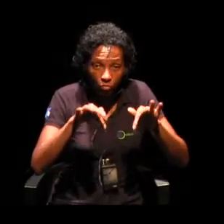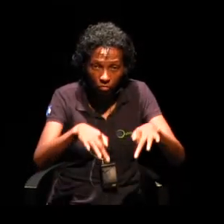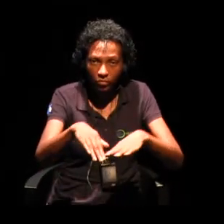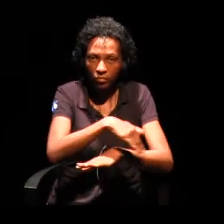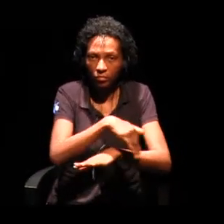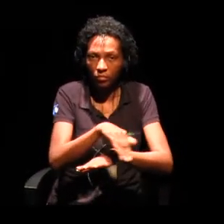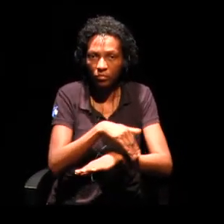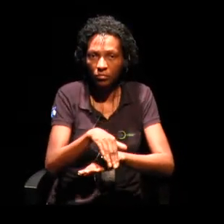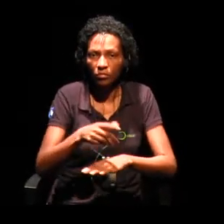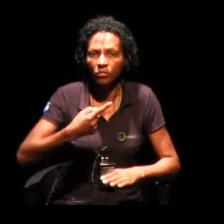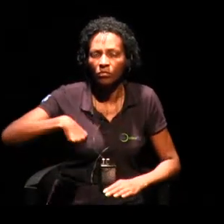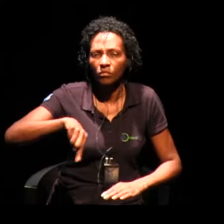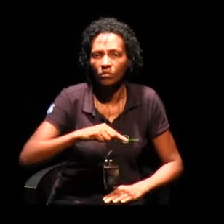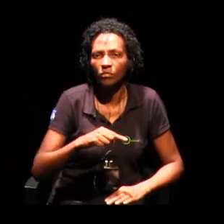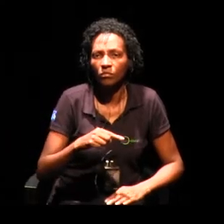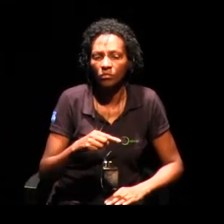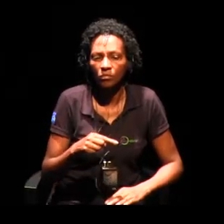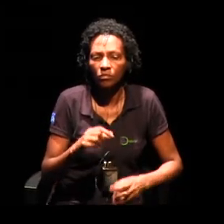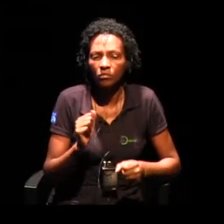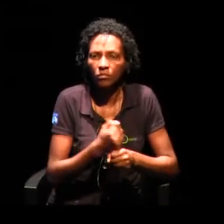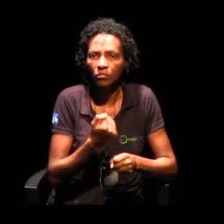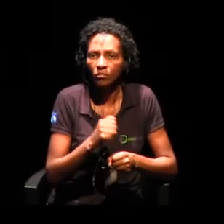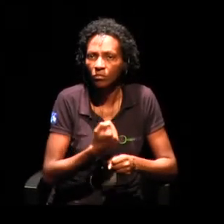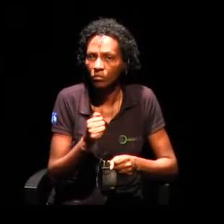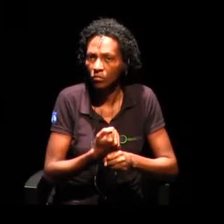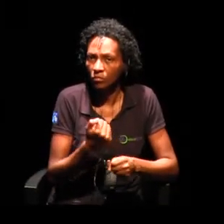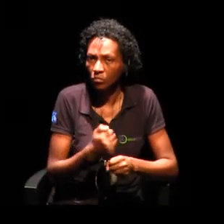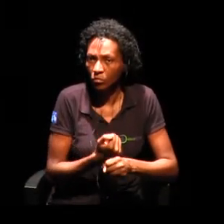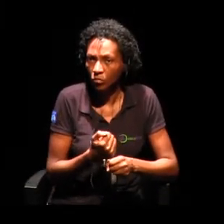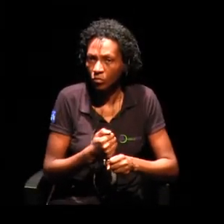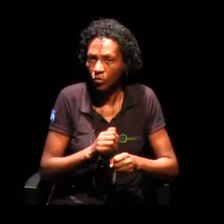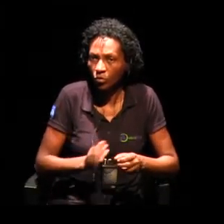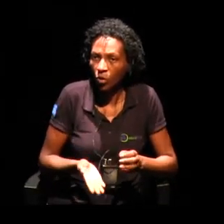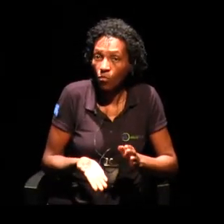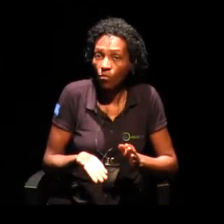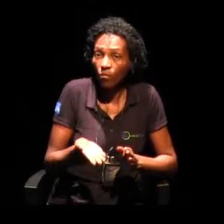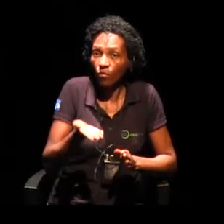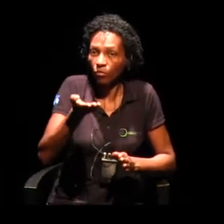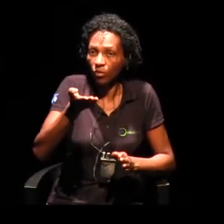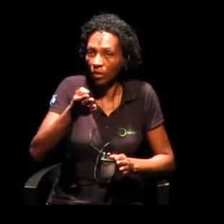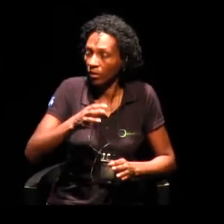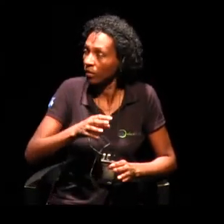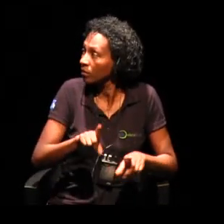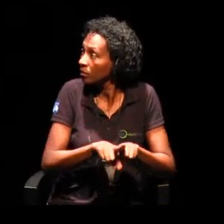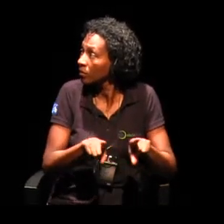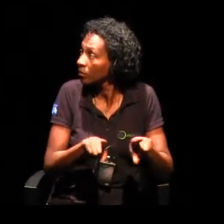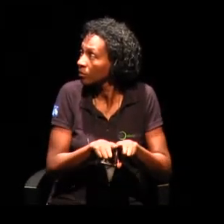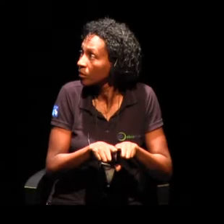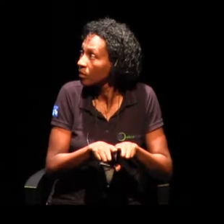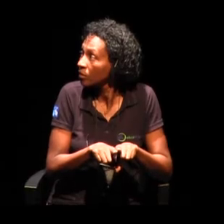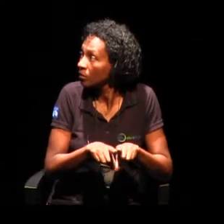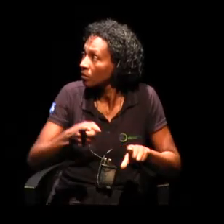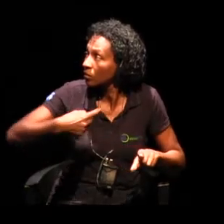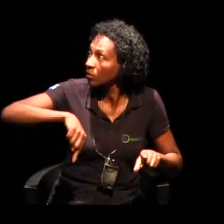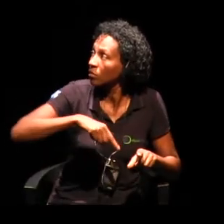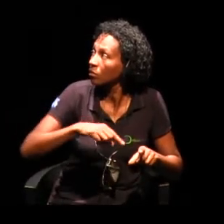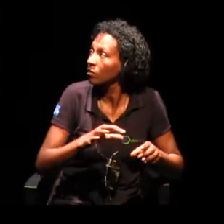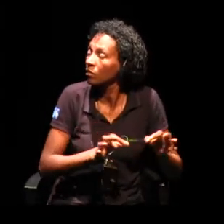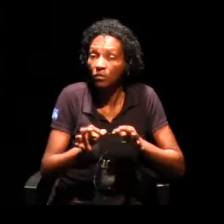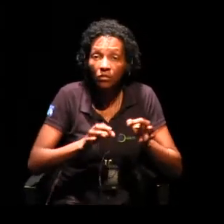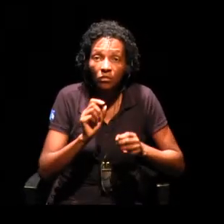da água, no final da rua. Então, nós construímos elevações e